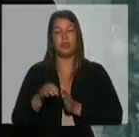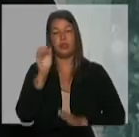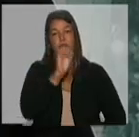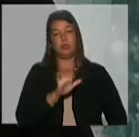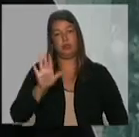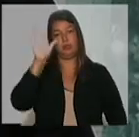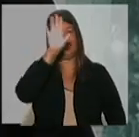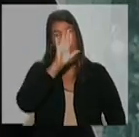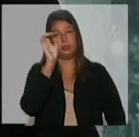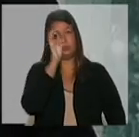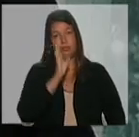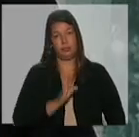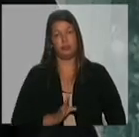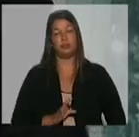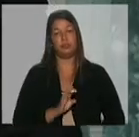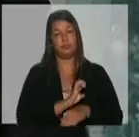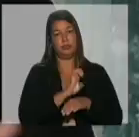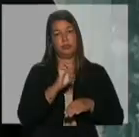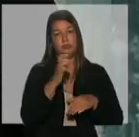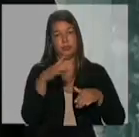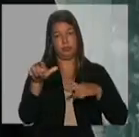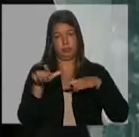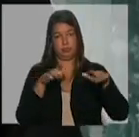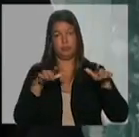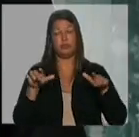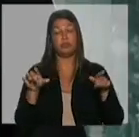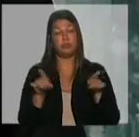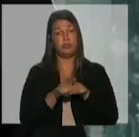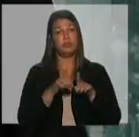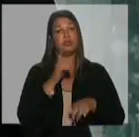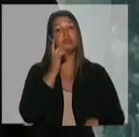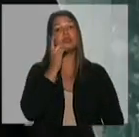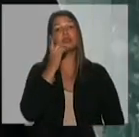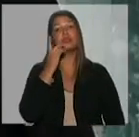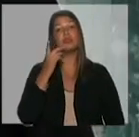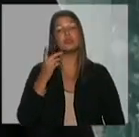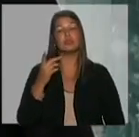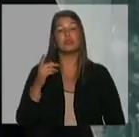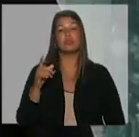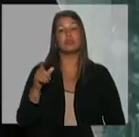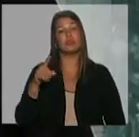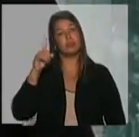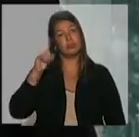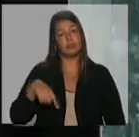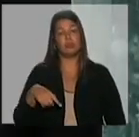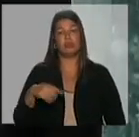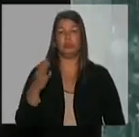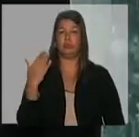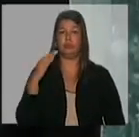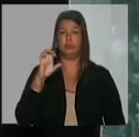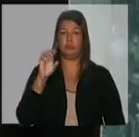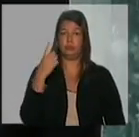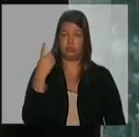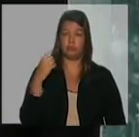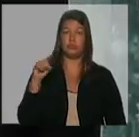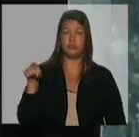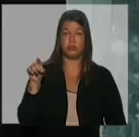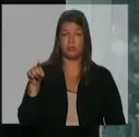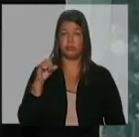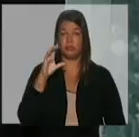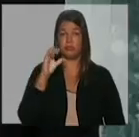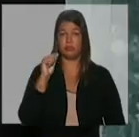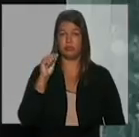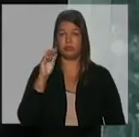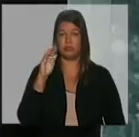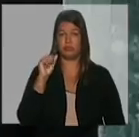estados do Brasil, tá certo? Né? Então é isso. E o que o deputado bem colocou realmente é isso, né? No início ali do governo Sérgio Cabral, há